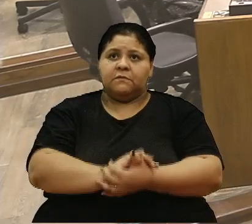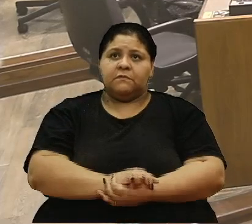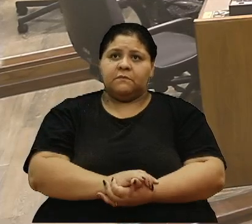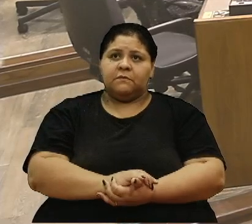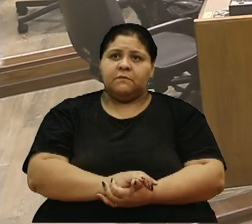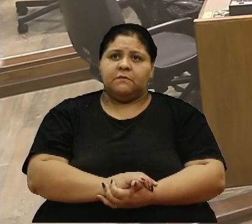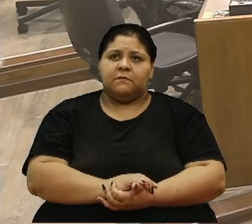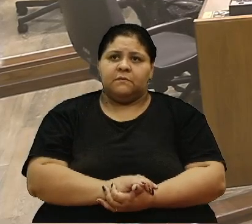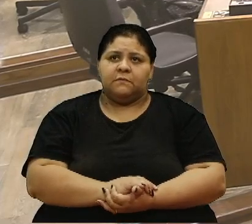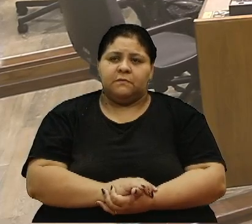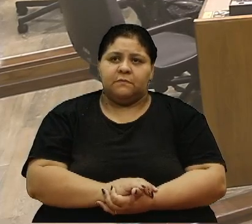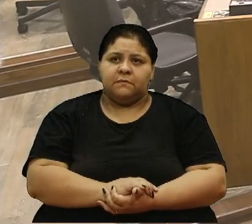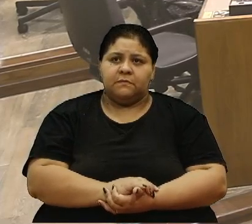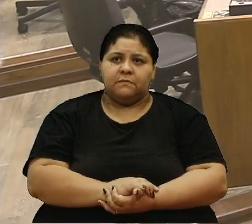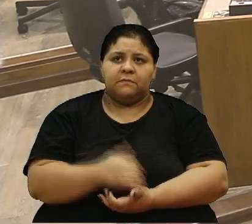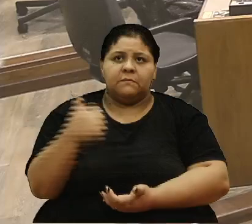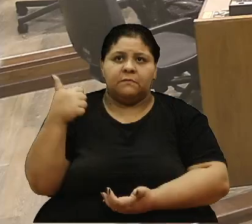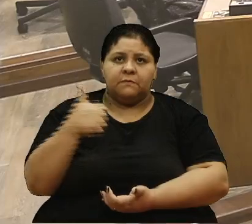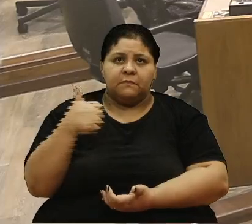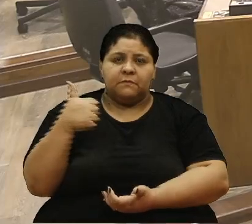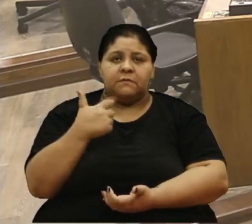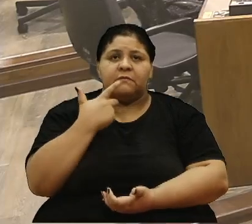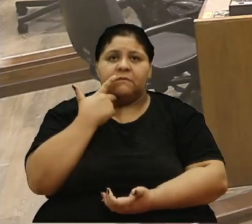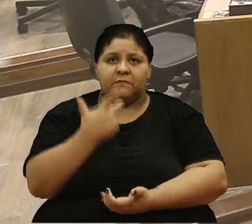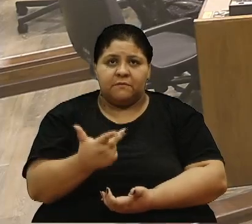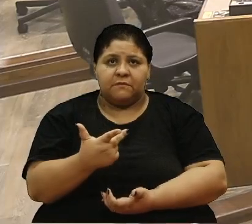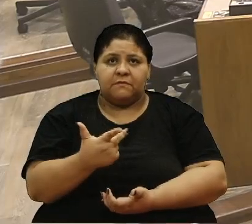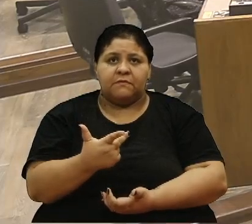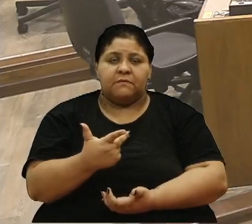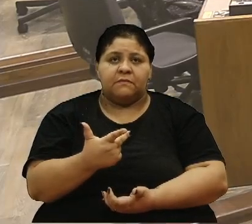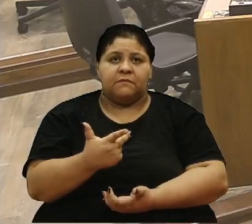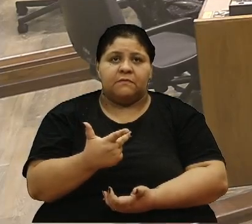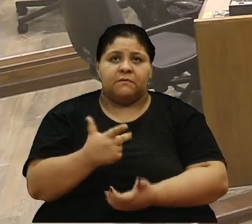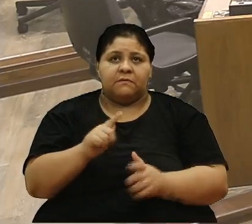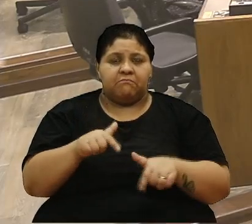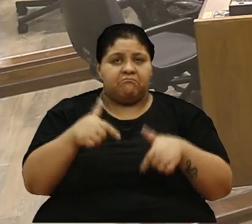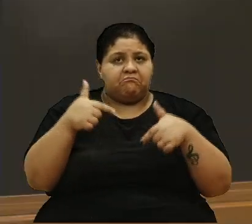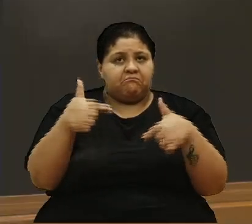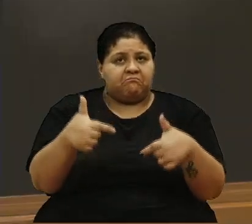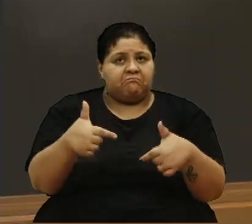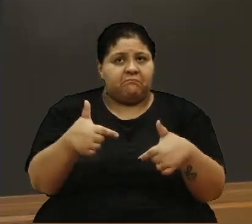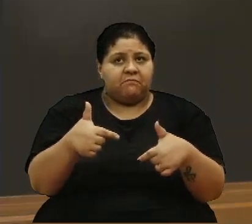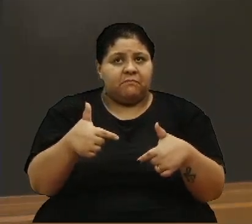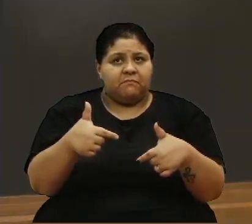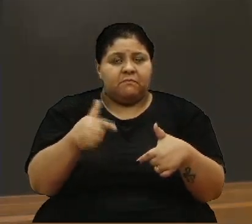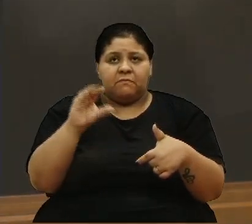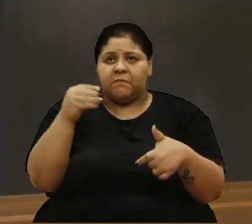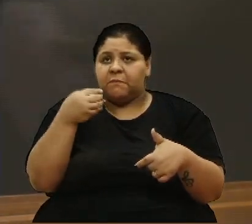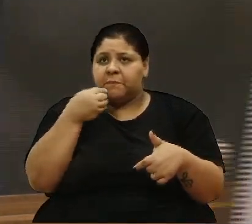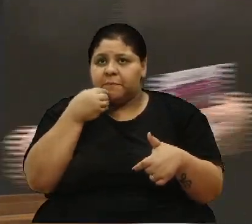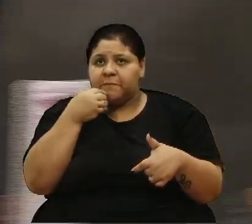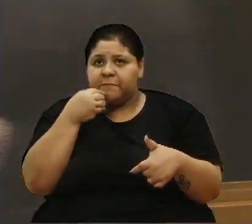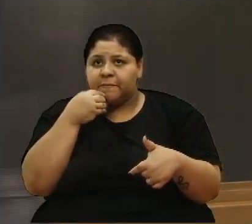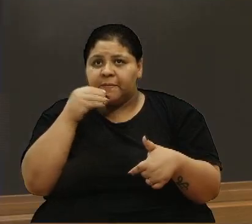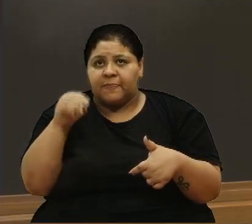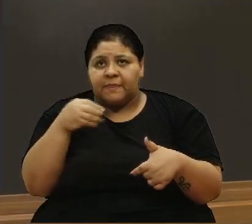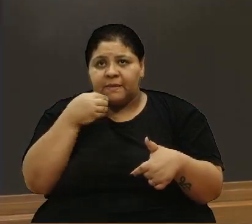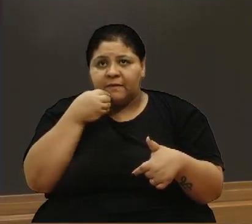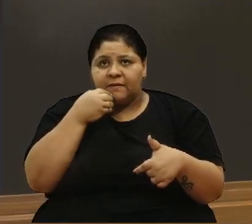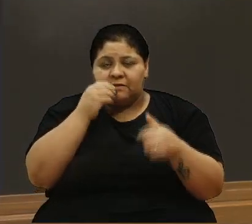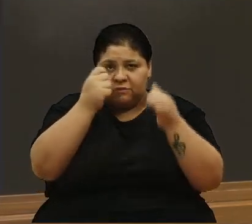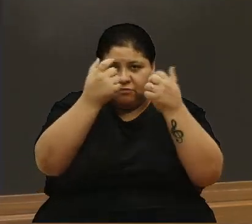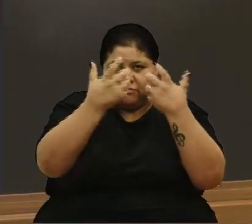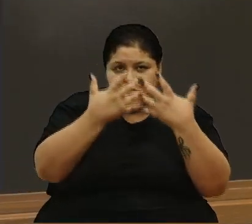gentileza. Primeiro, eu vou reestabelecer, me imputar uma conduta diversa da minha e, obviamente, lhe daria a oportunidade de